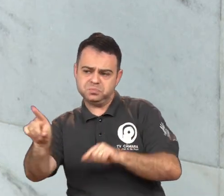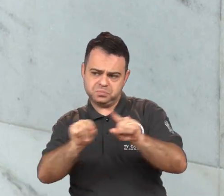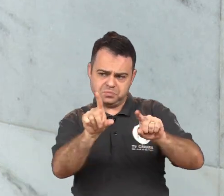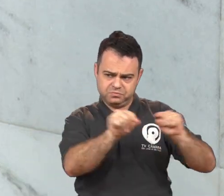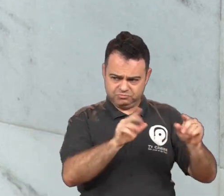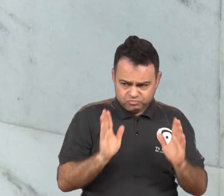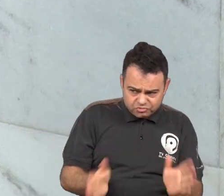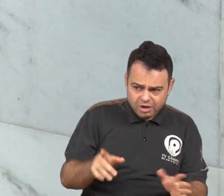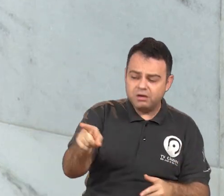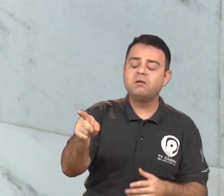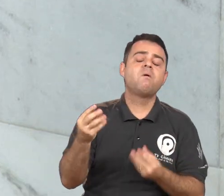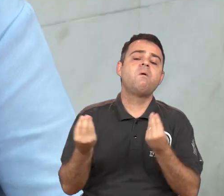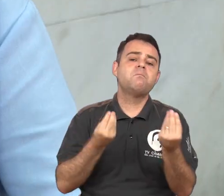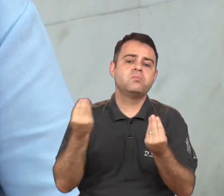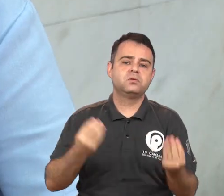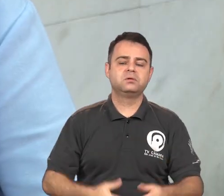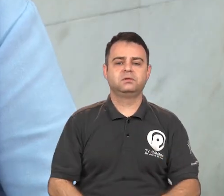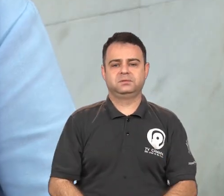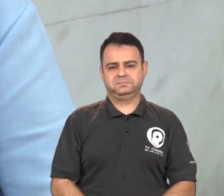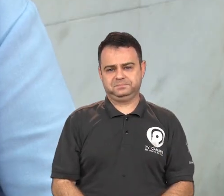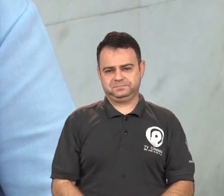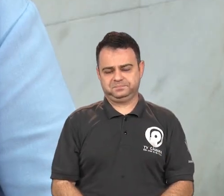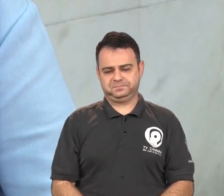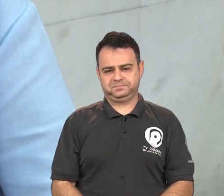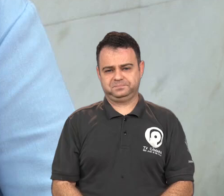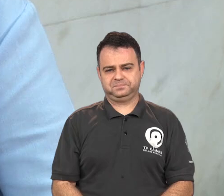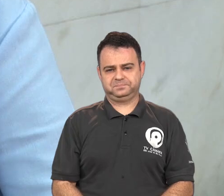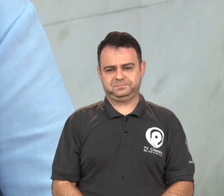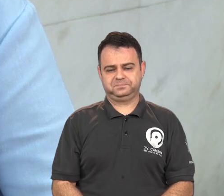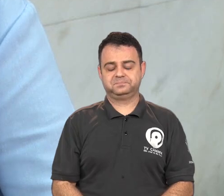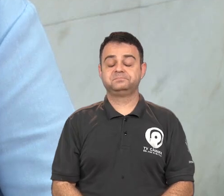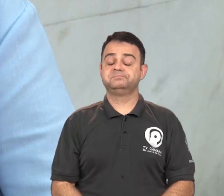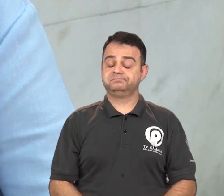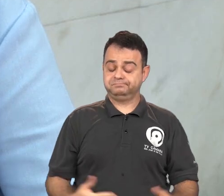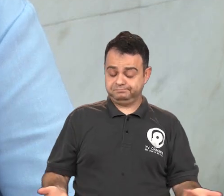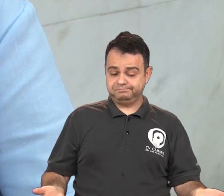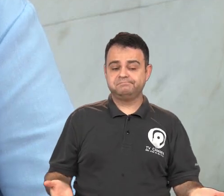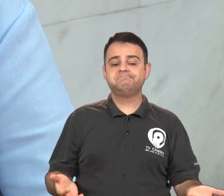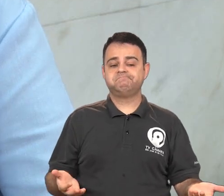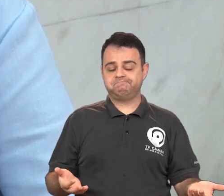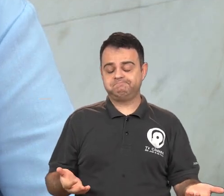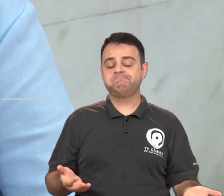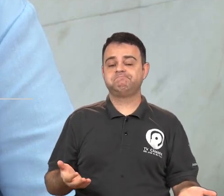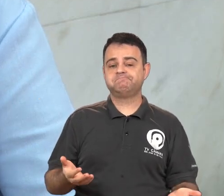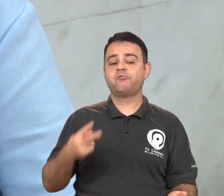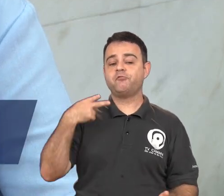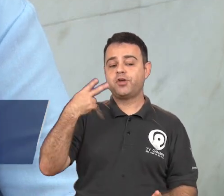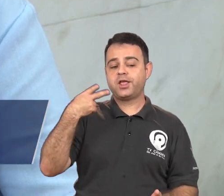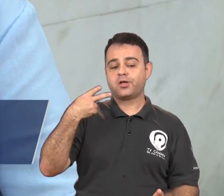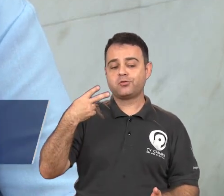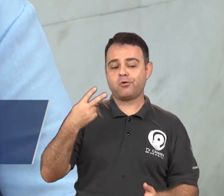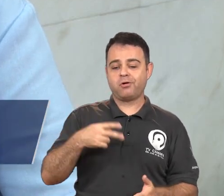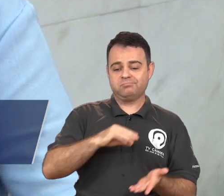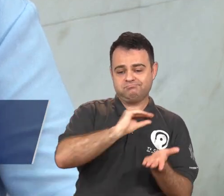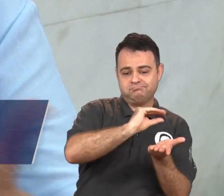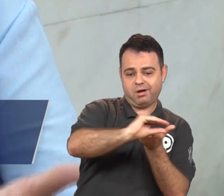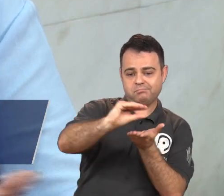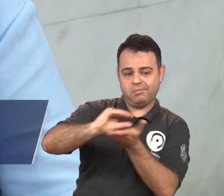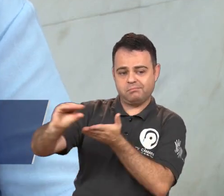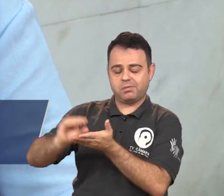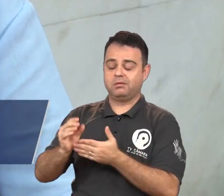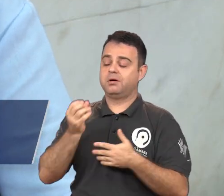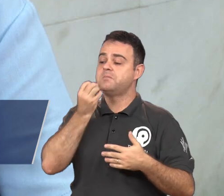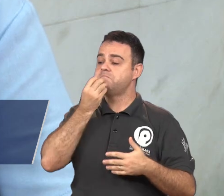seu gabinete, à sua atuação? Eu entendo que essa emenda impositiva foi algo que veio para